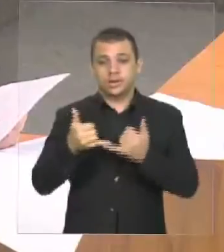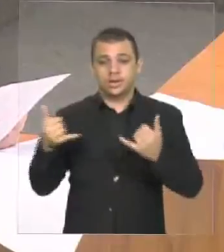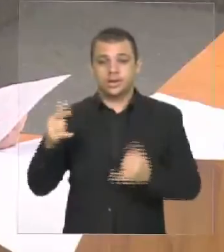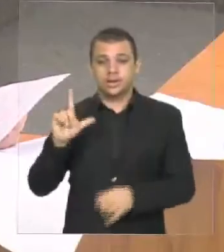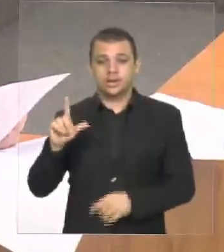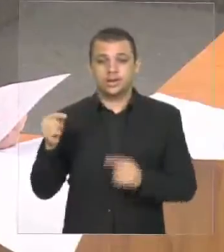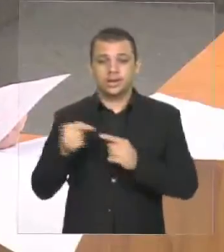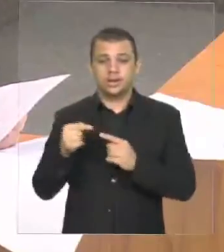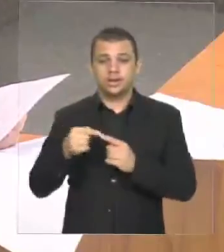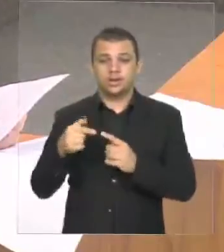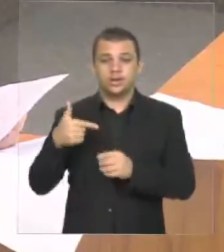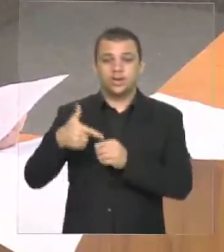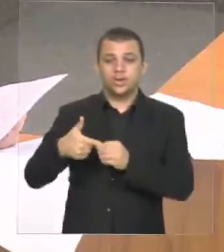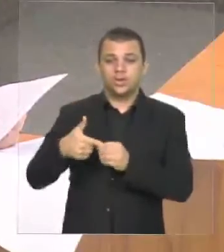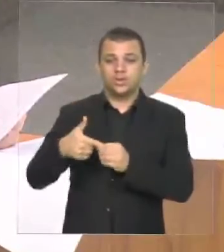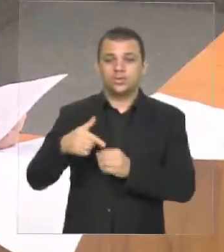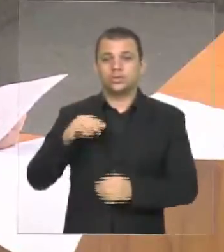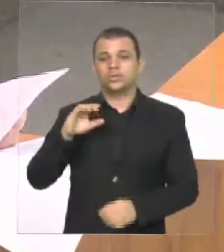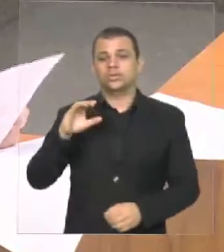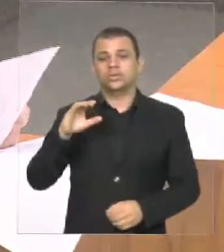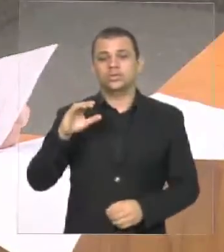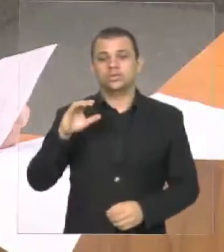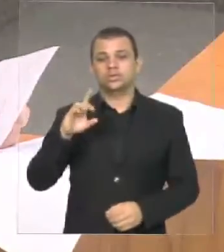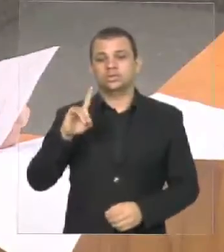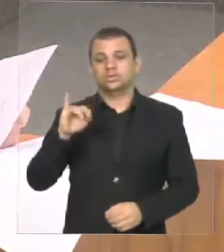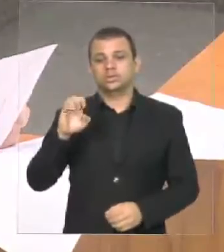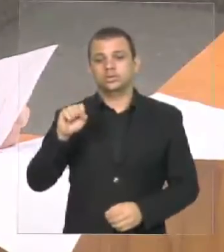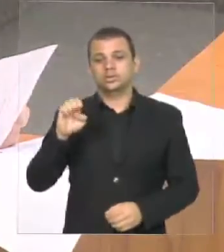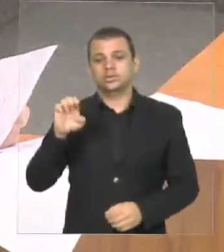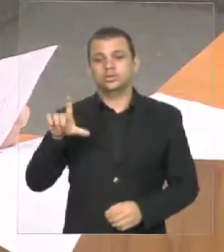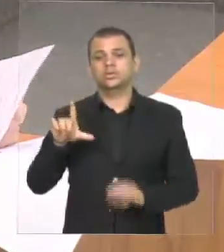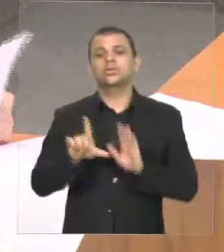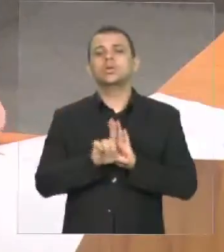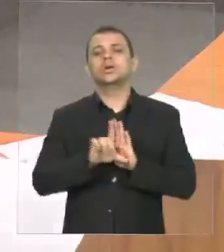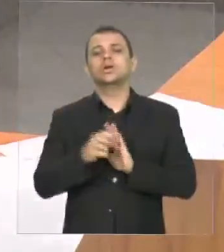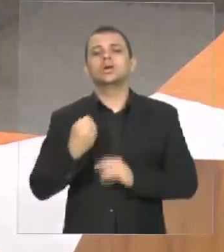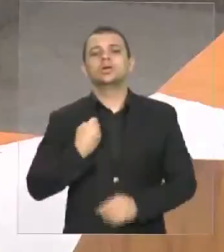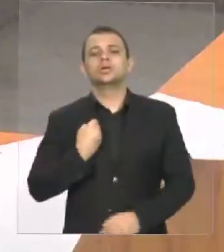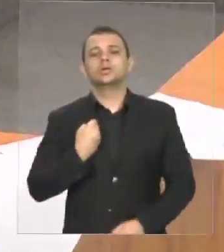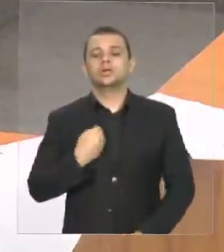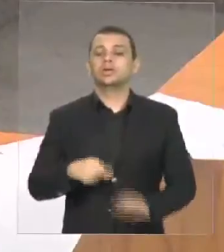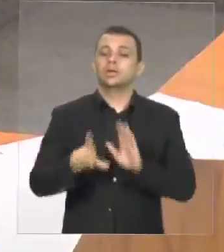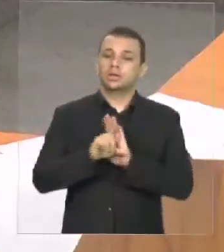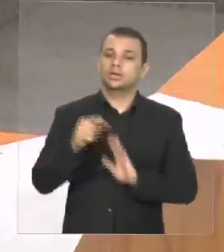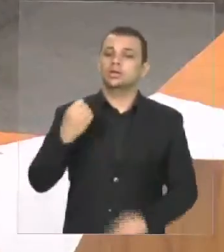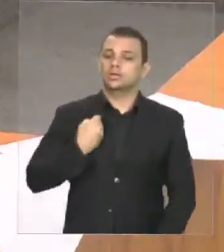enxofre, OCB1. Qual o número da lei? Da lei